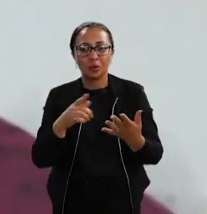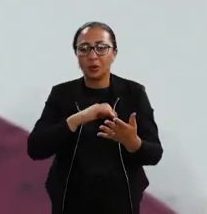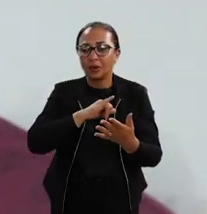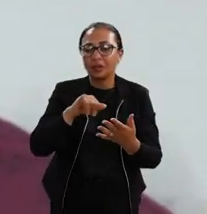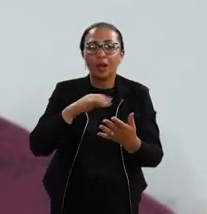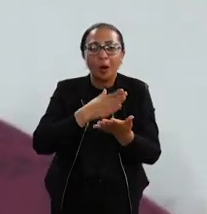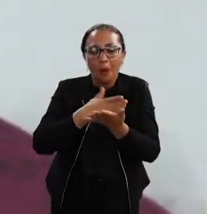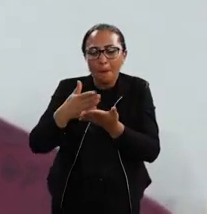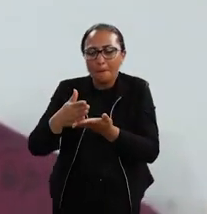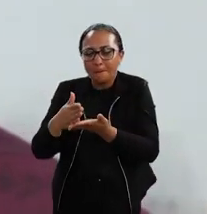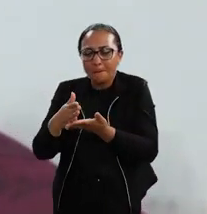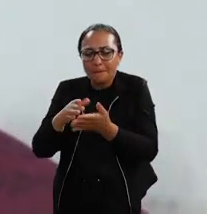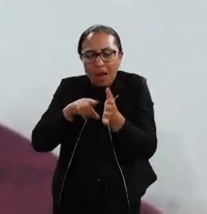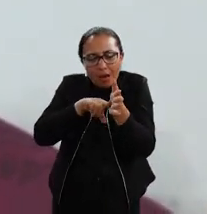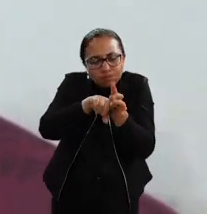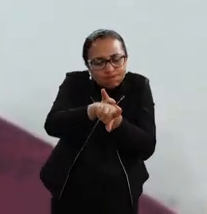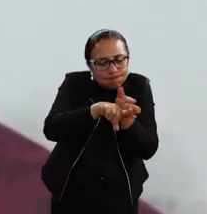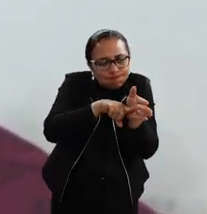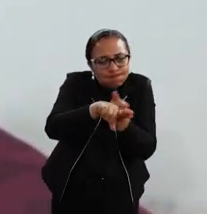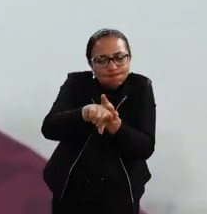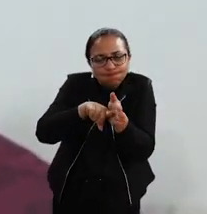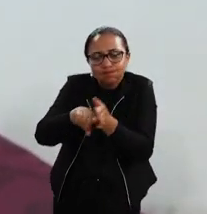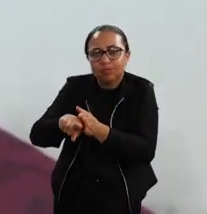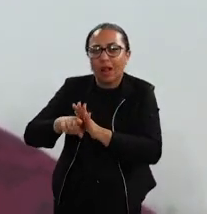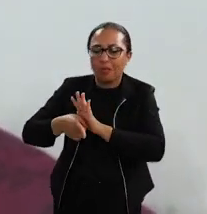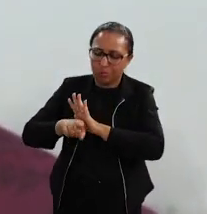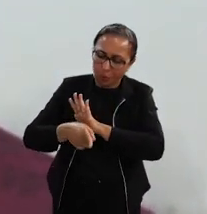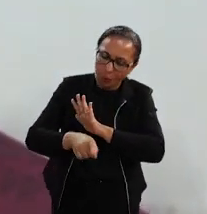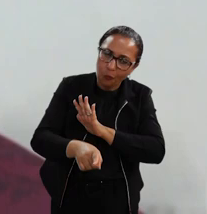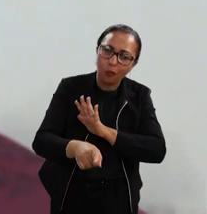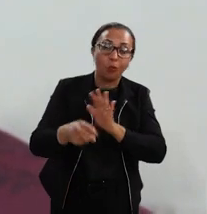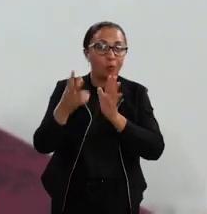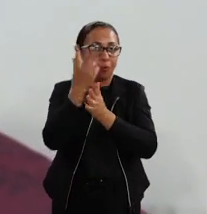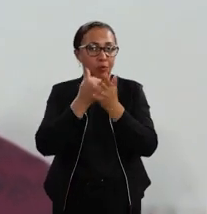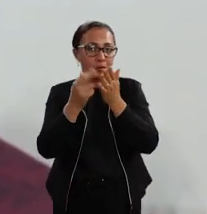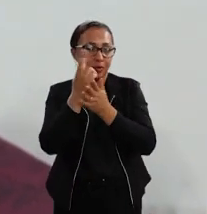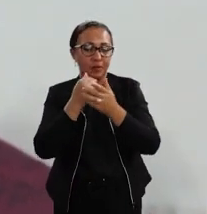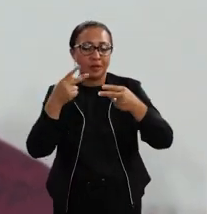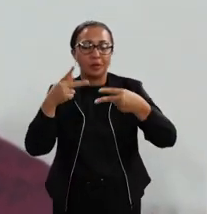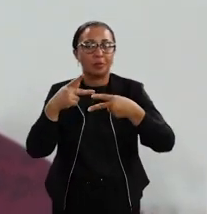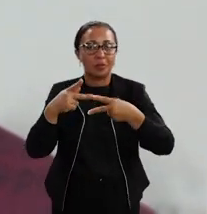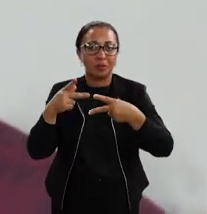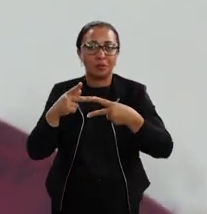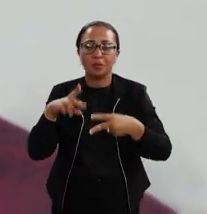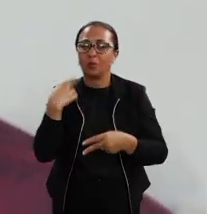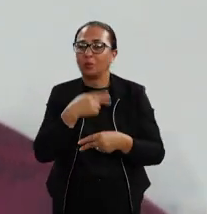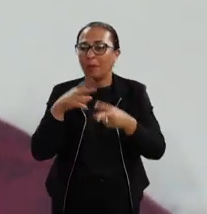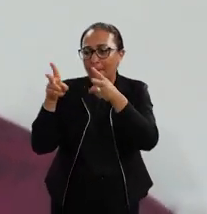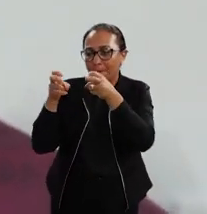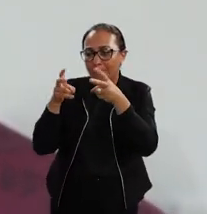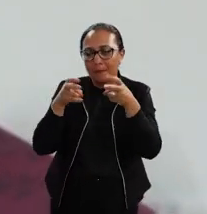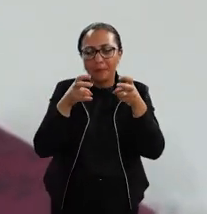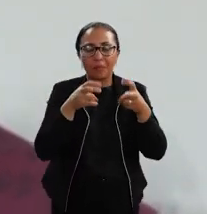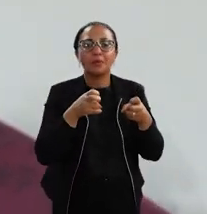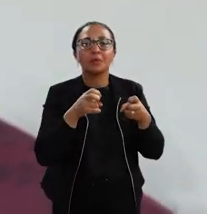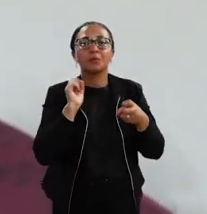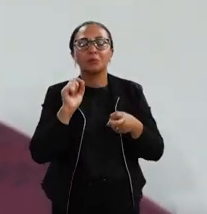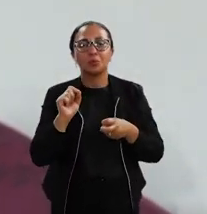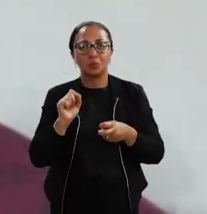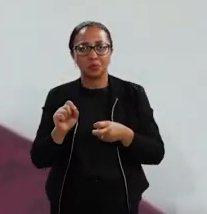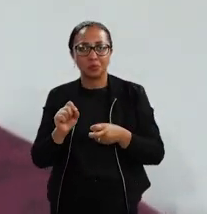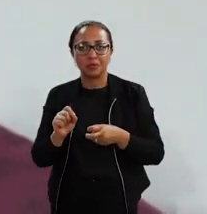se começa a explorar, né, esses desenhos, esses padrões, nós